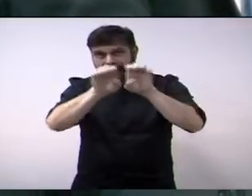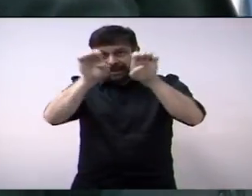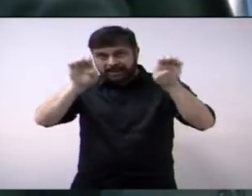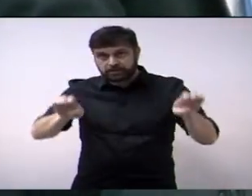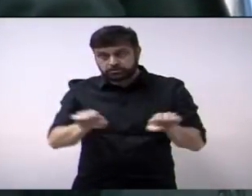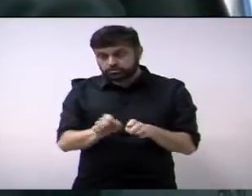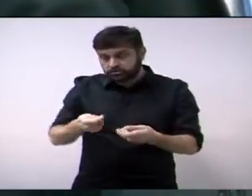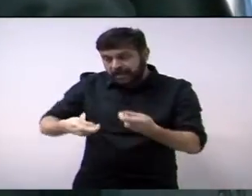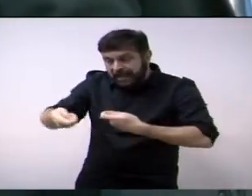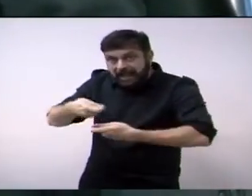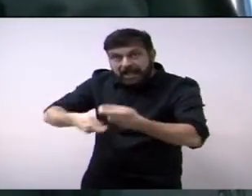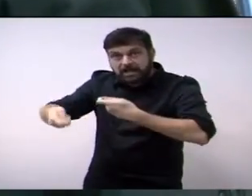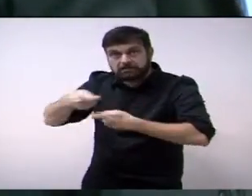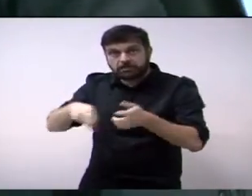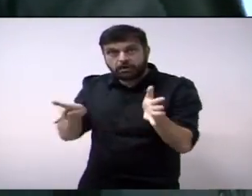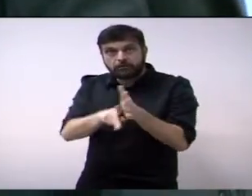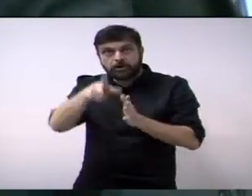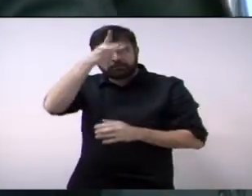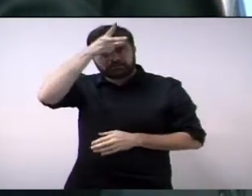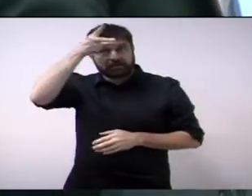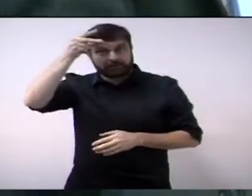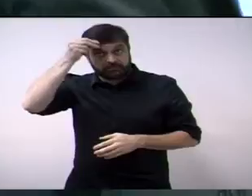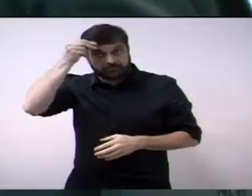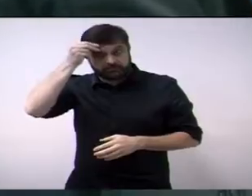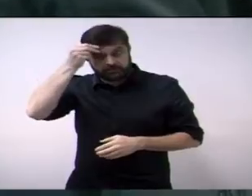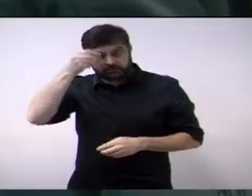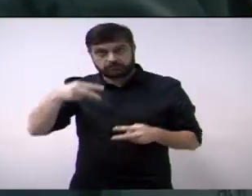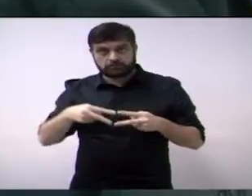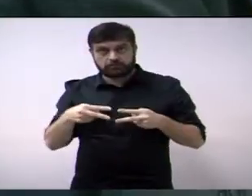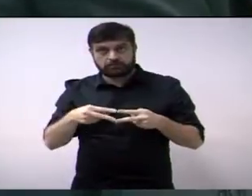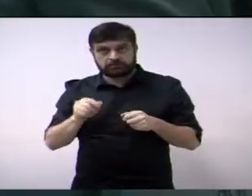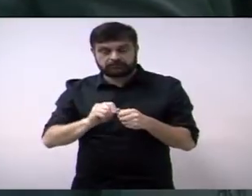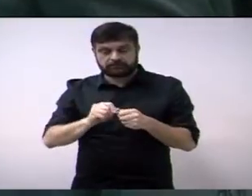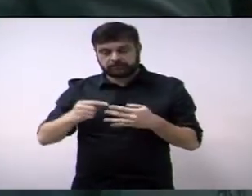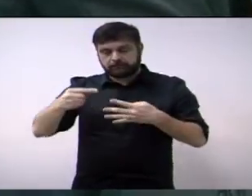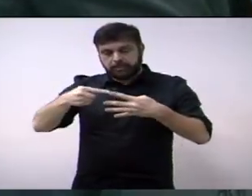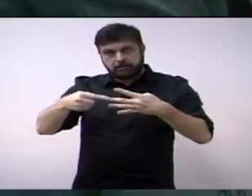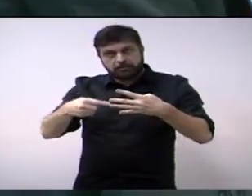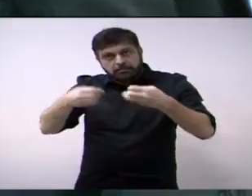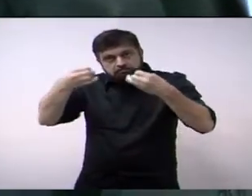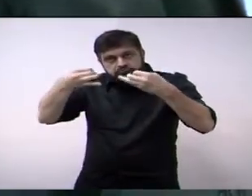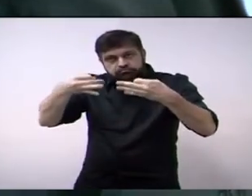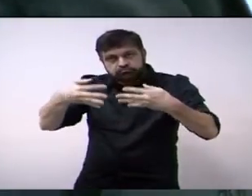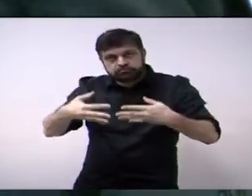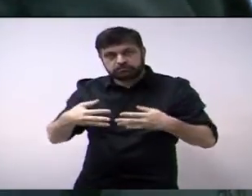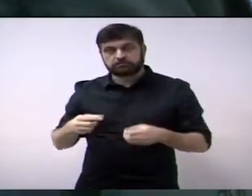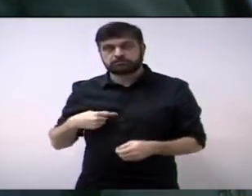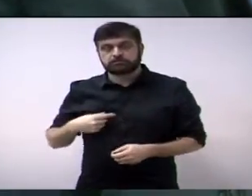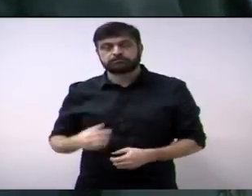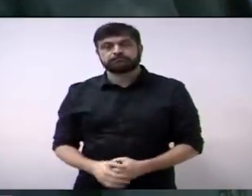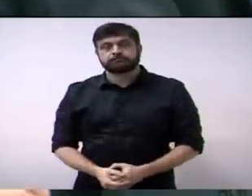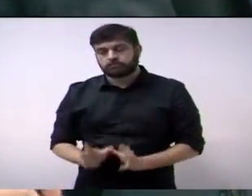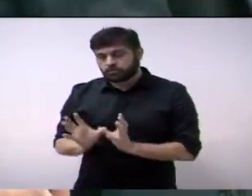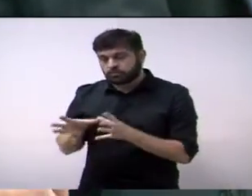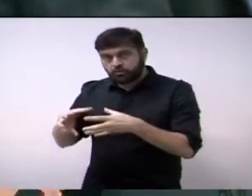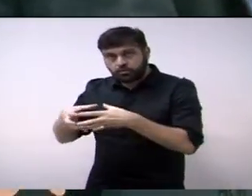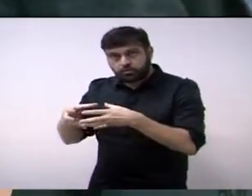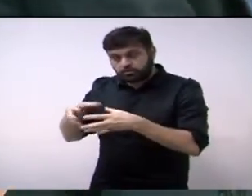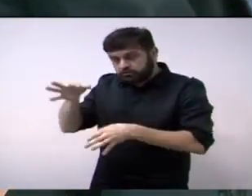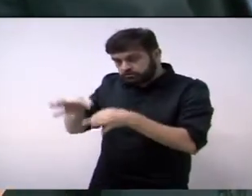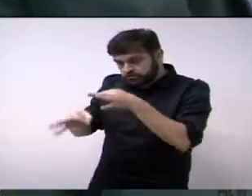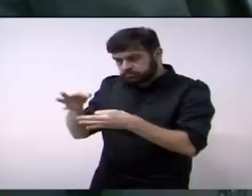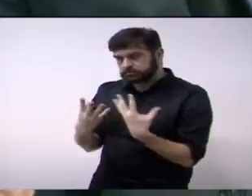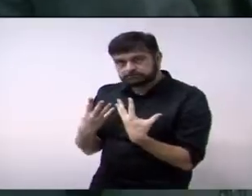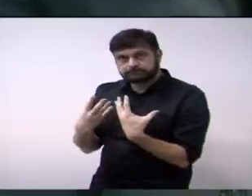estrutura administrativa da Prefeitura Municipal de Paulínia e da outras providências. Parecer 005 da Comissão de